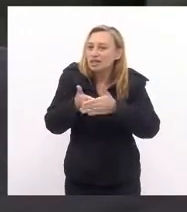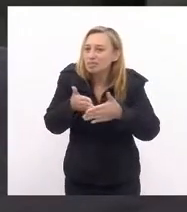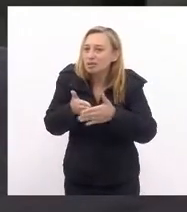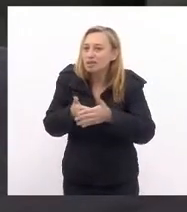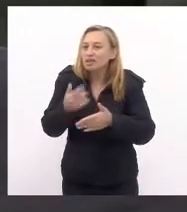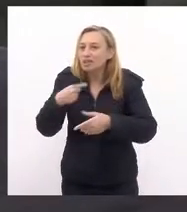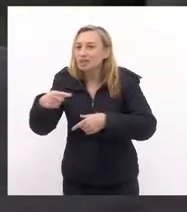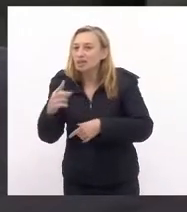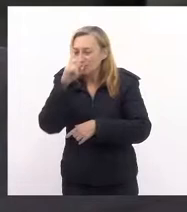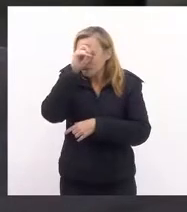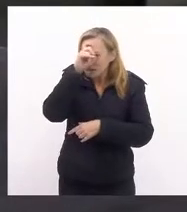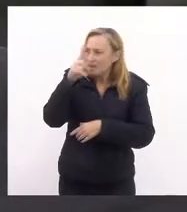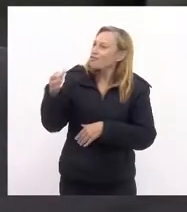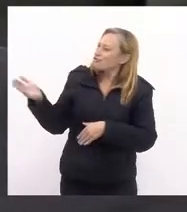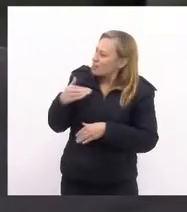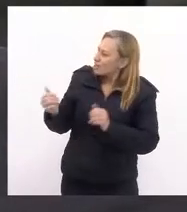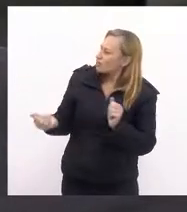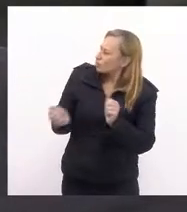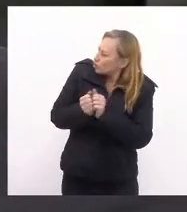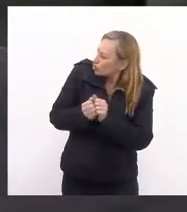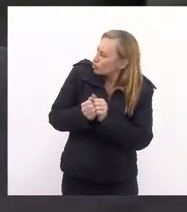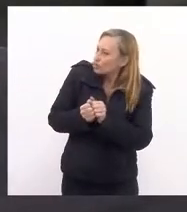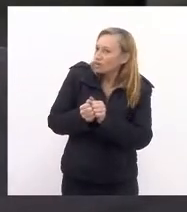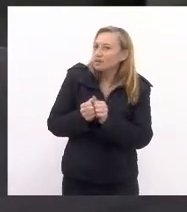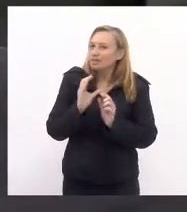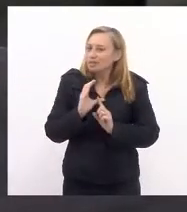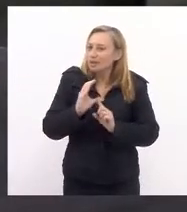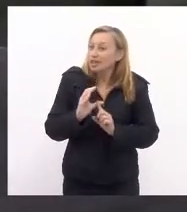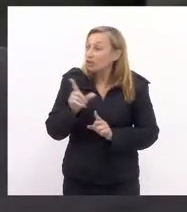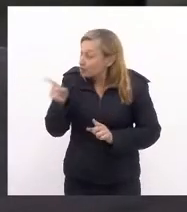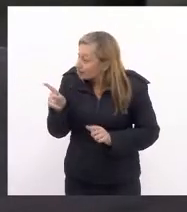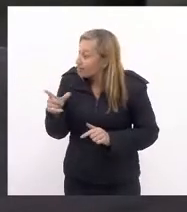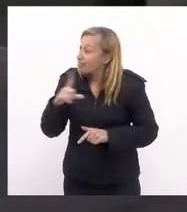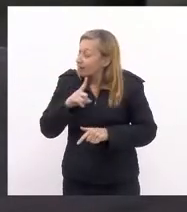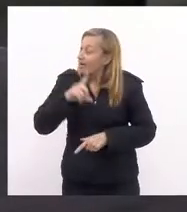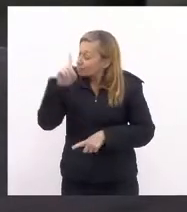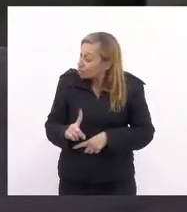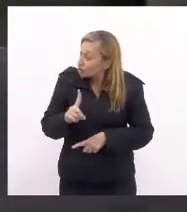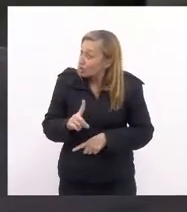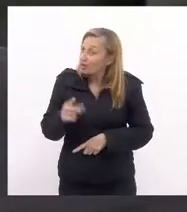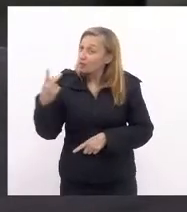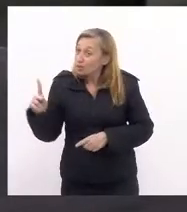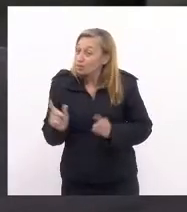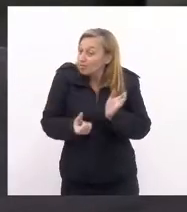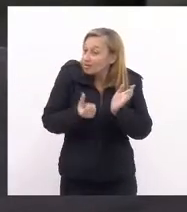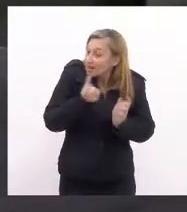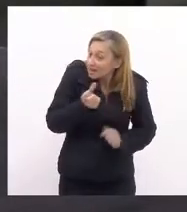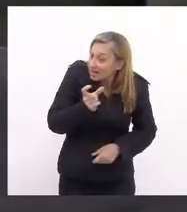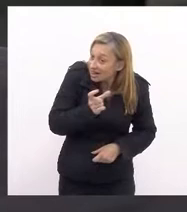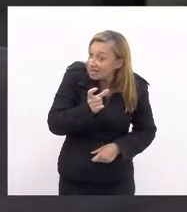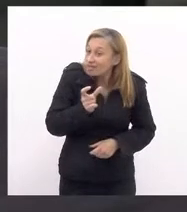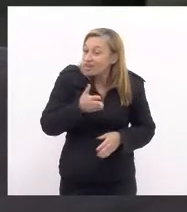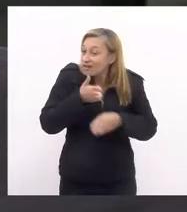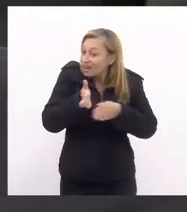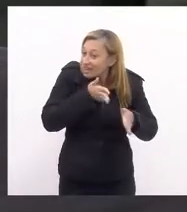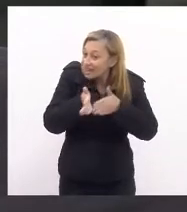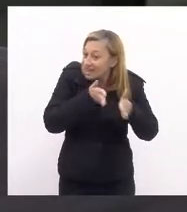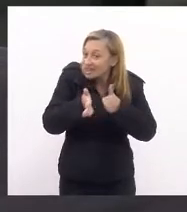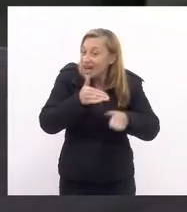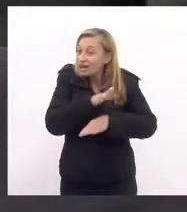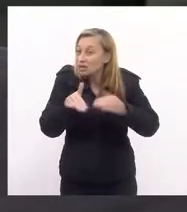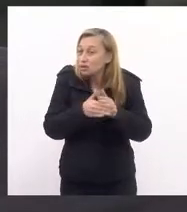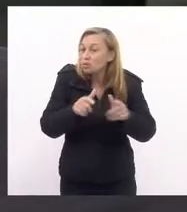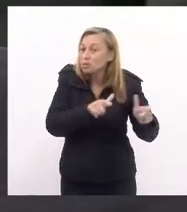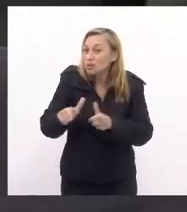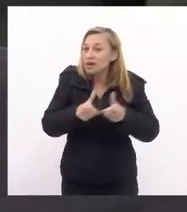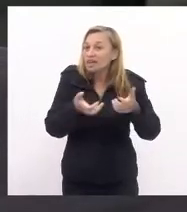digo, venha fazer parte da nossa capelania, que você terá o direito, com a sua carteirinha, com o seu acesso, a todo lugar que